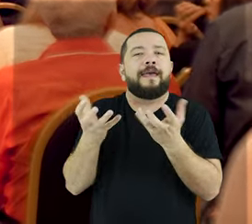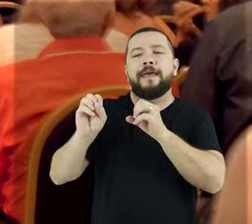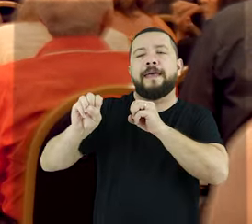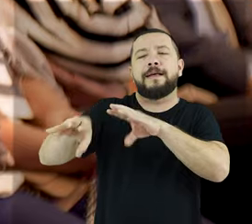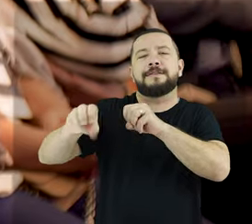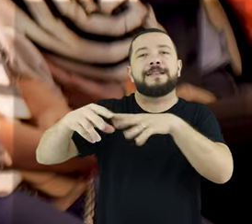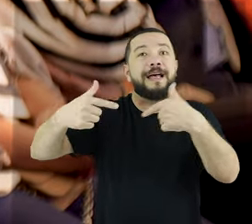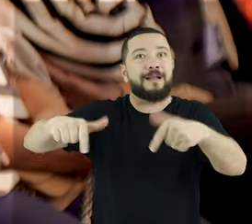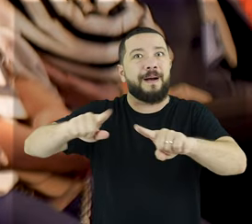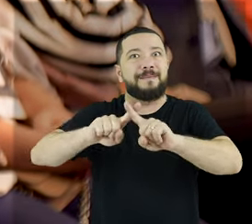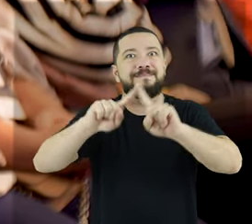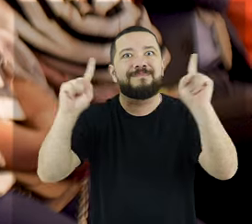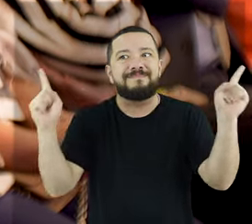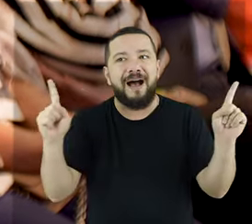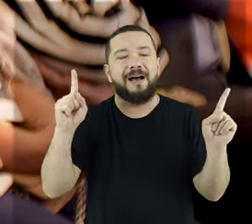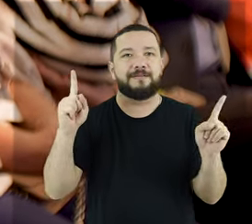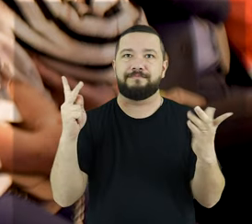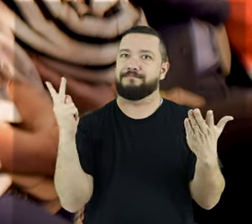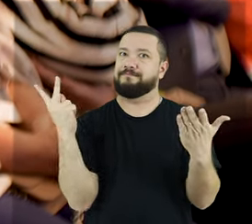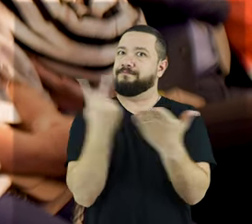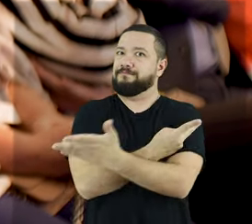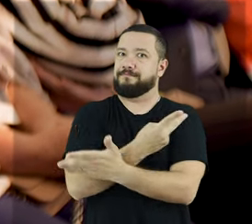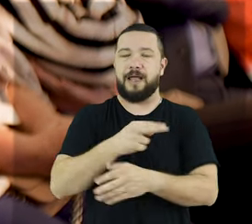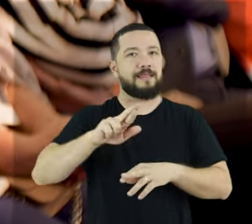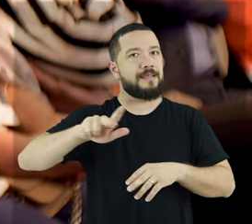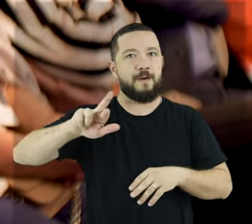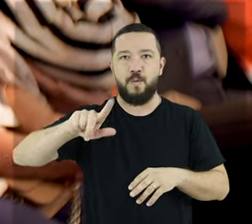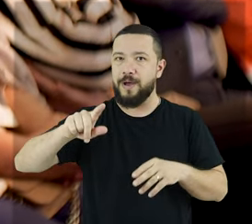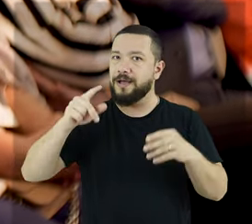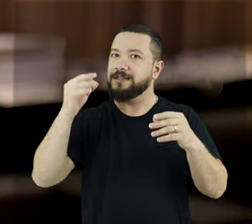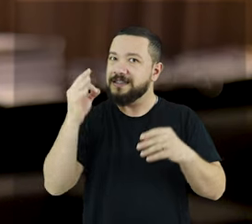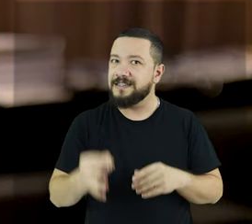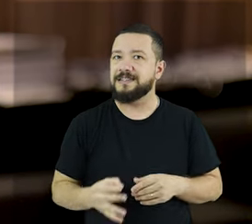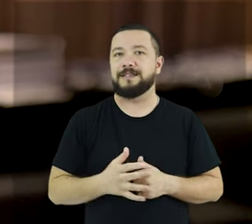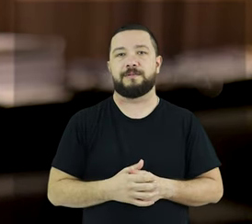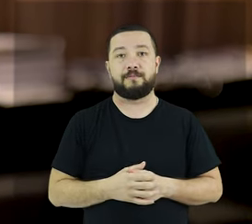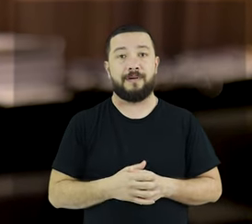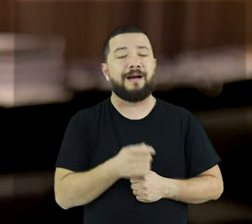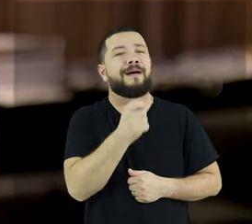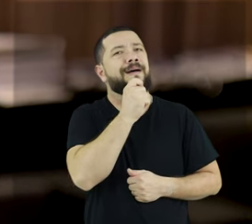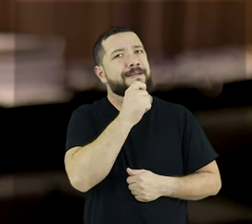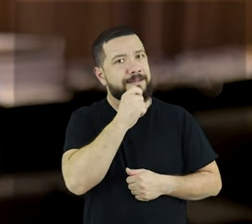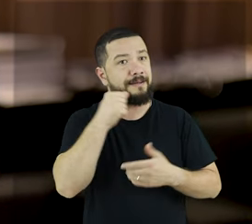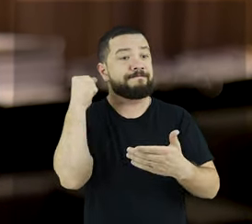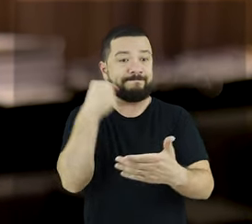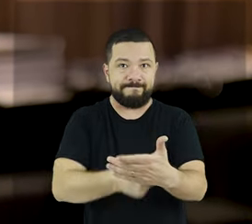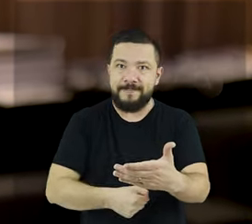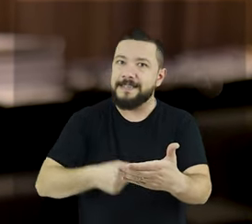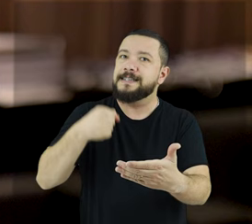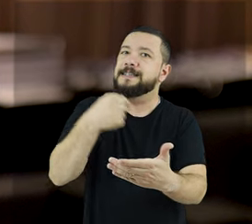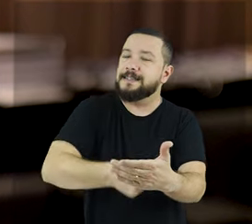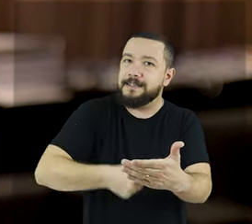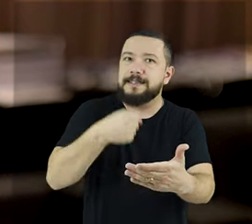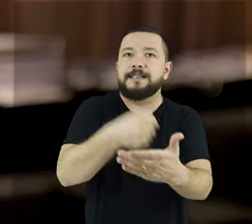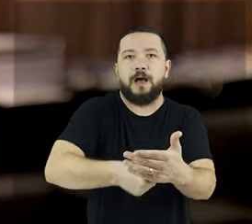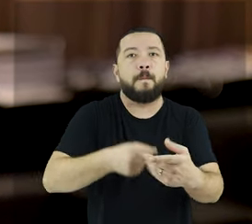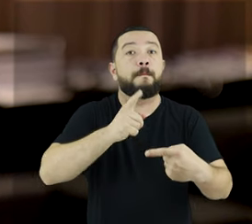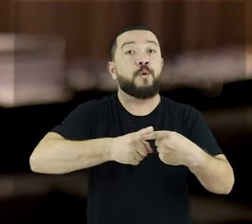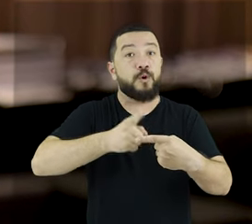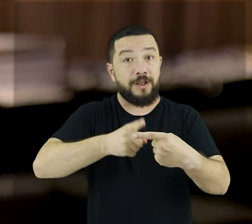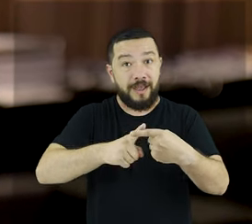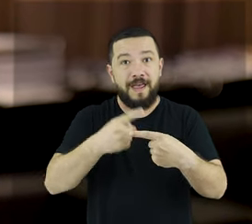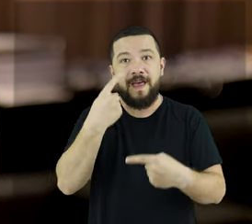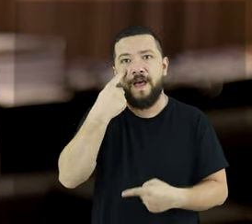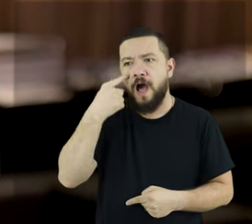idade sem a devida maturidade para escapar da condição desumana. Temos muito a avançar ainda, né? Porque se